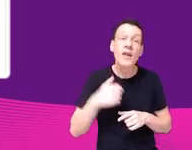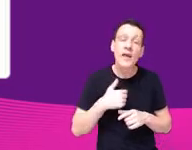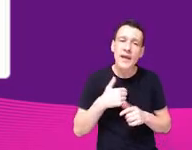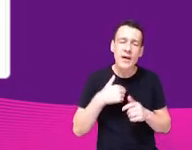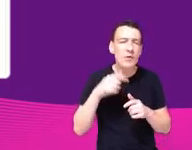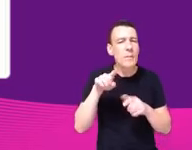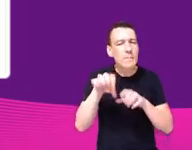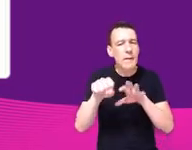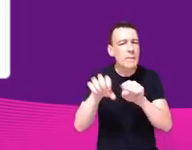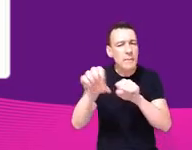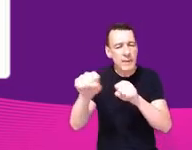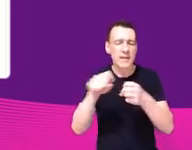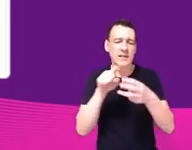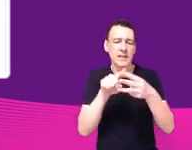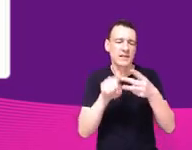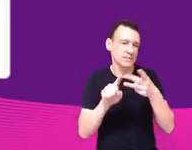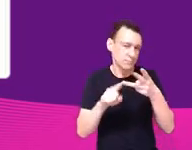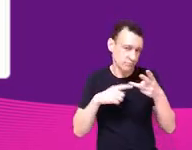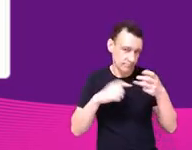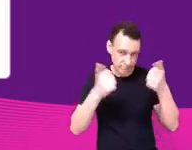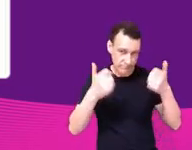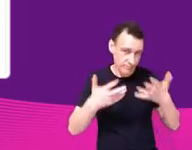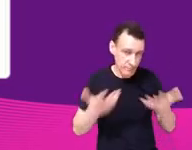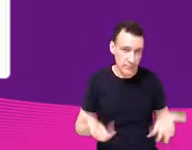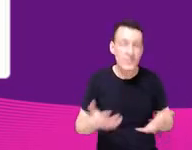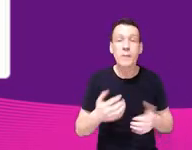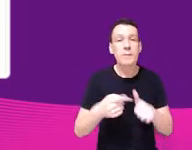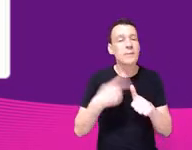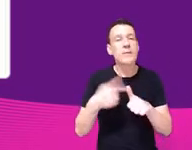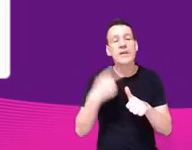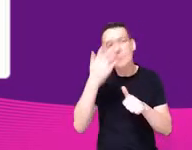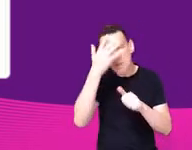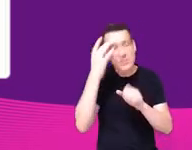delas. Primeiro, o número de pacientes em lista de espera,